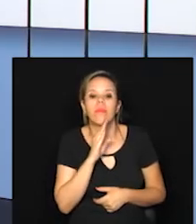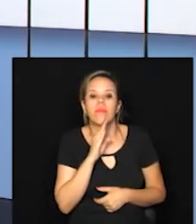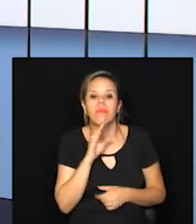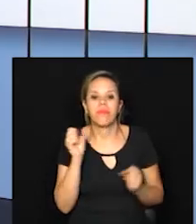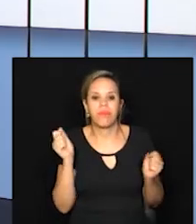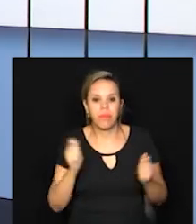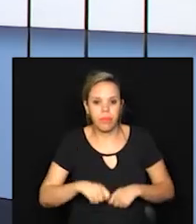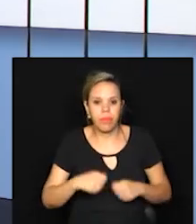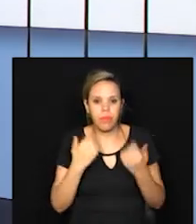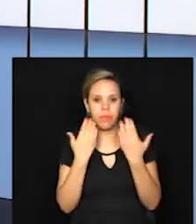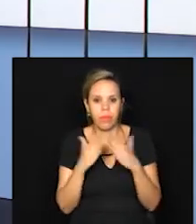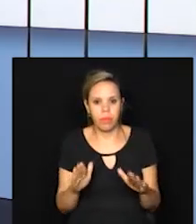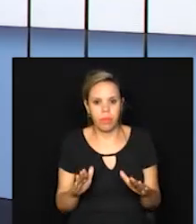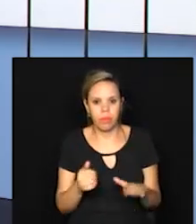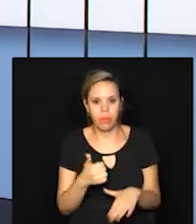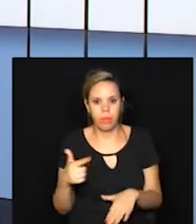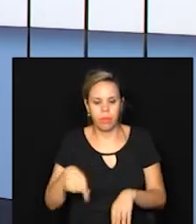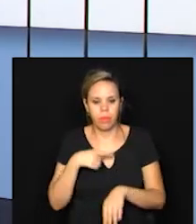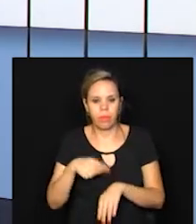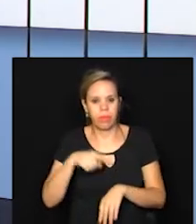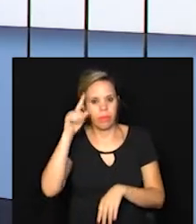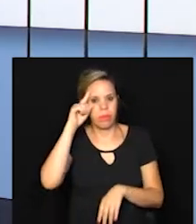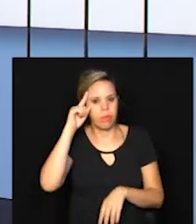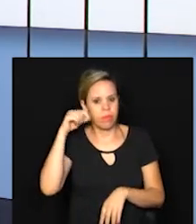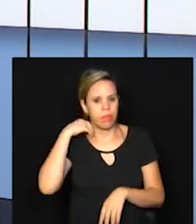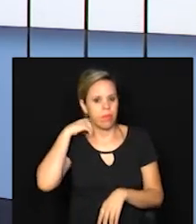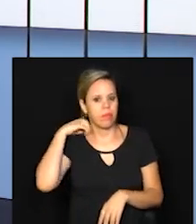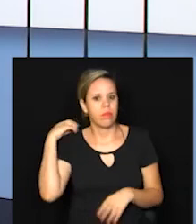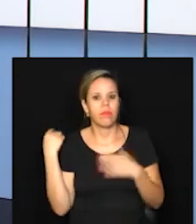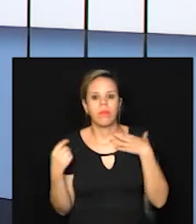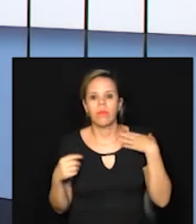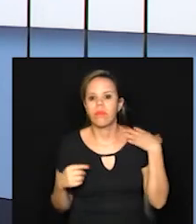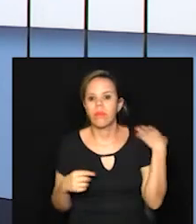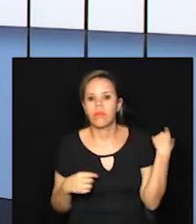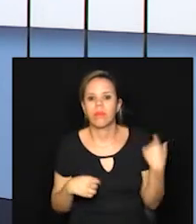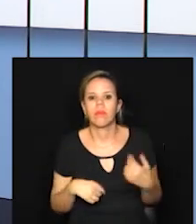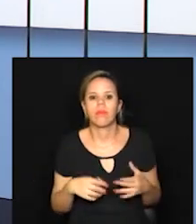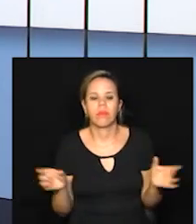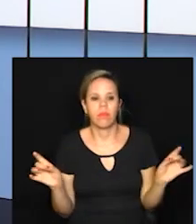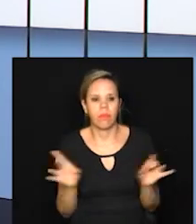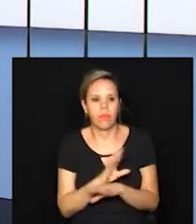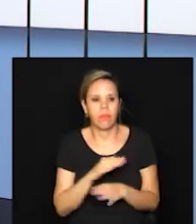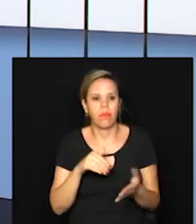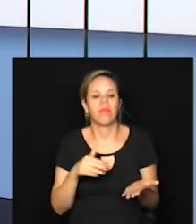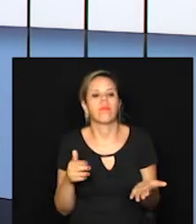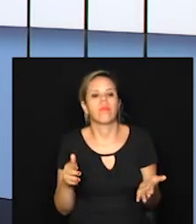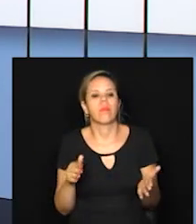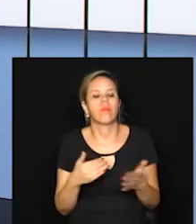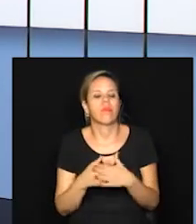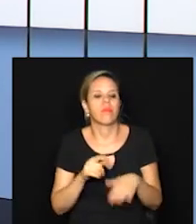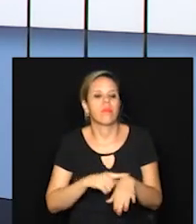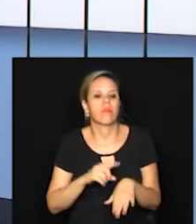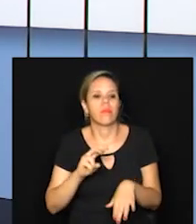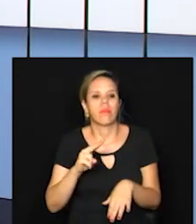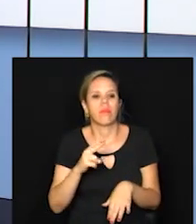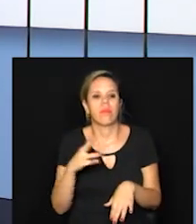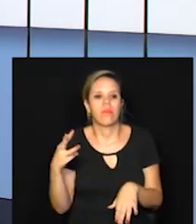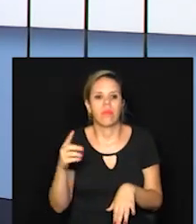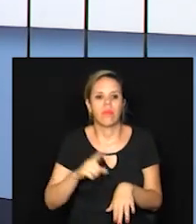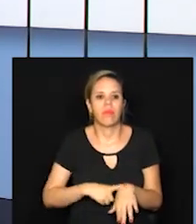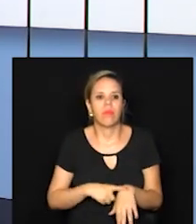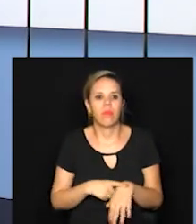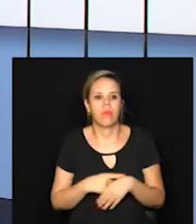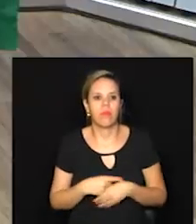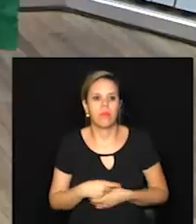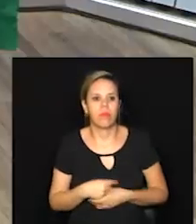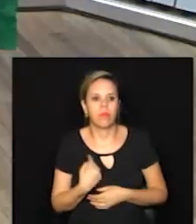podem abrir 12 horas por dia, tendo que encerrar o expediente às 23 horas.